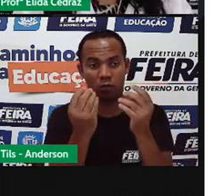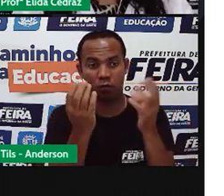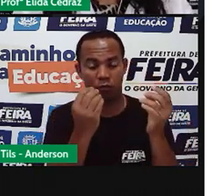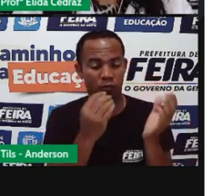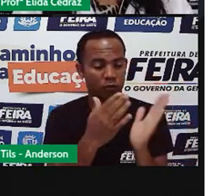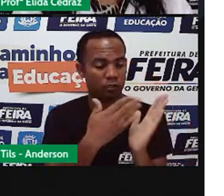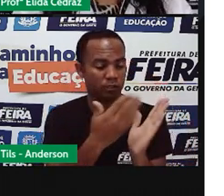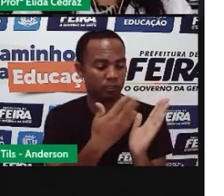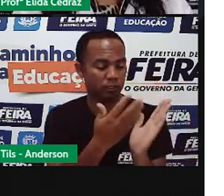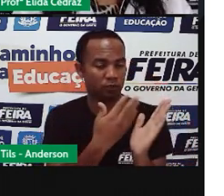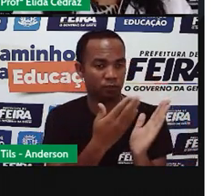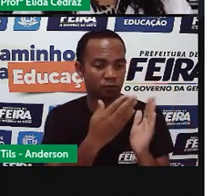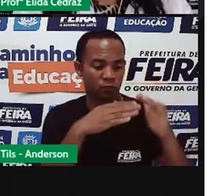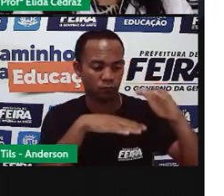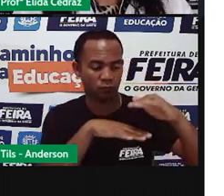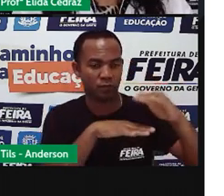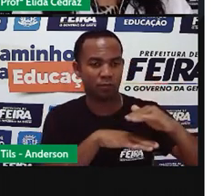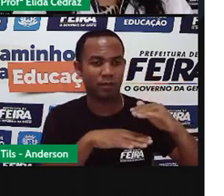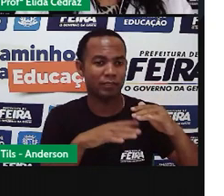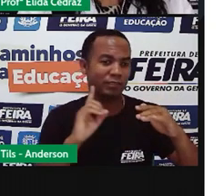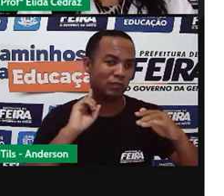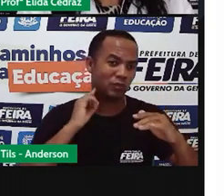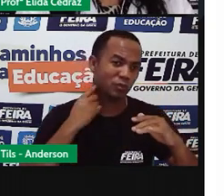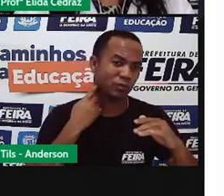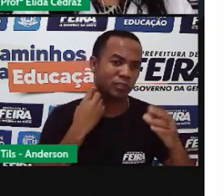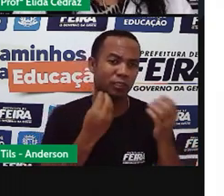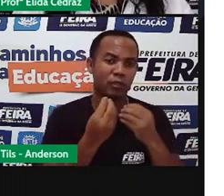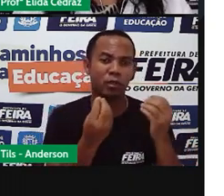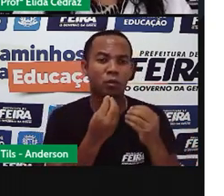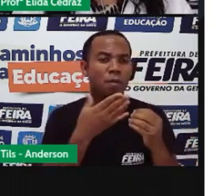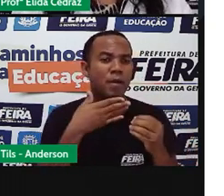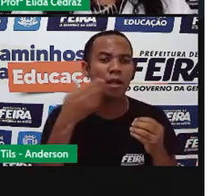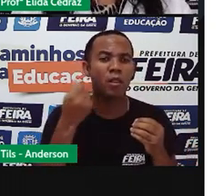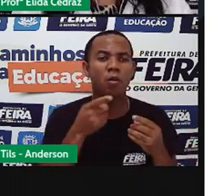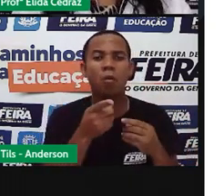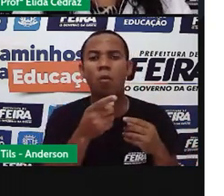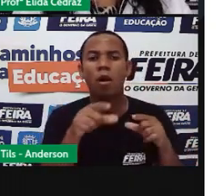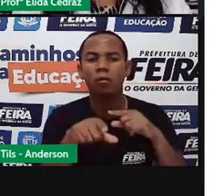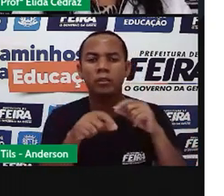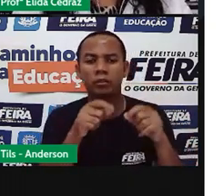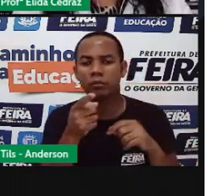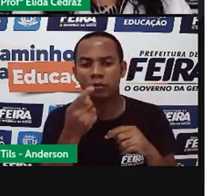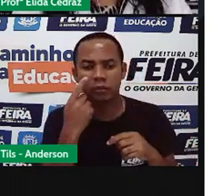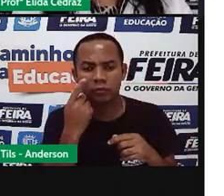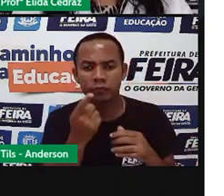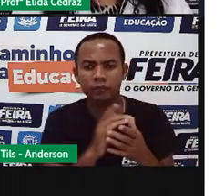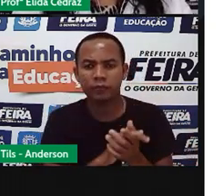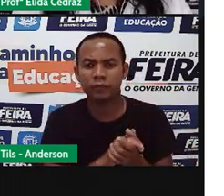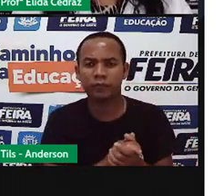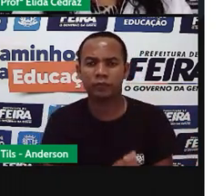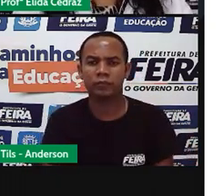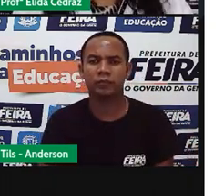guardar, mas não quer que acumule poeira. Qual dessas três caixas a Pró poderia escolher?